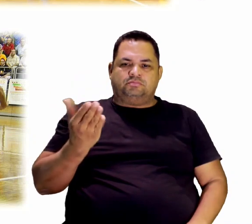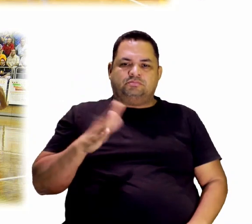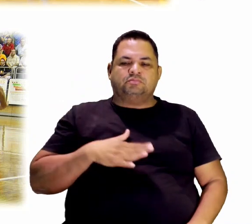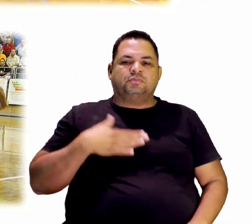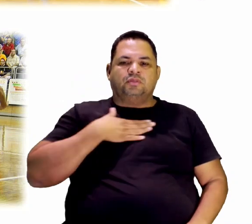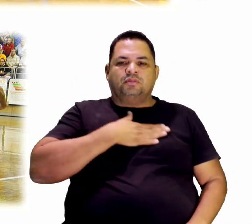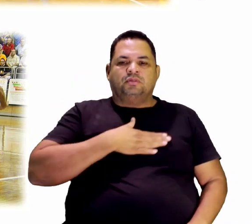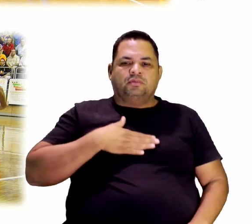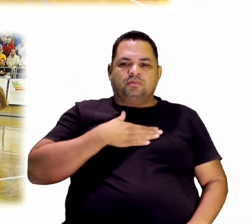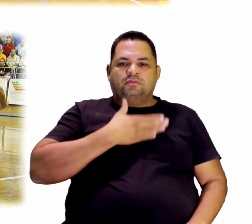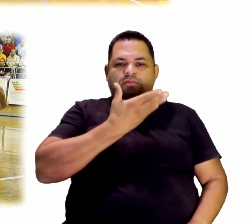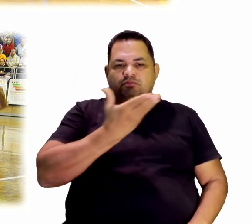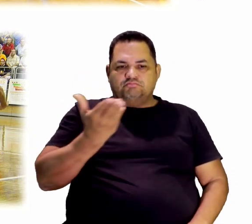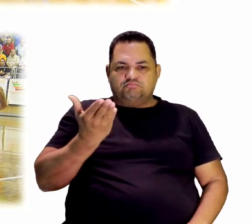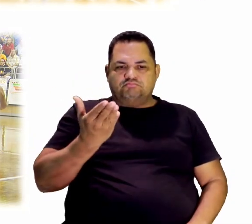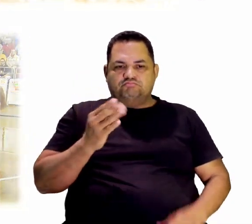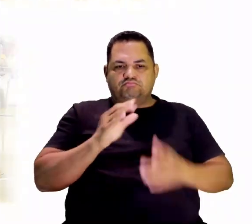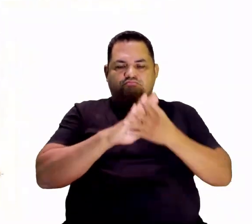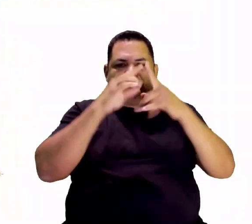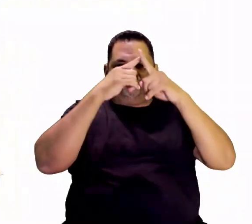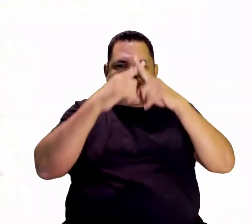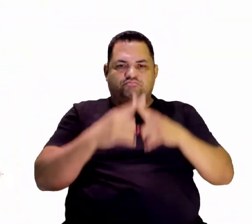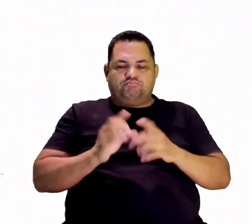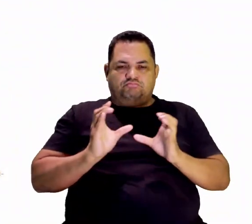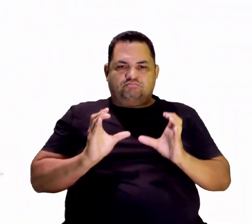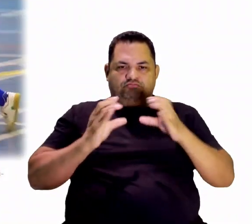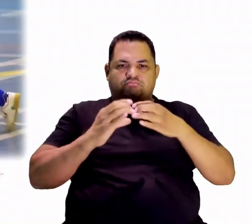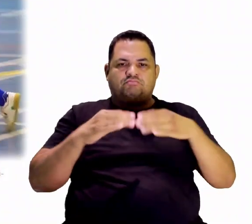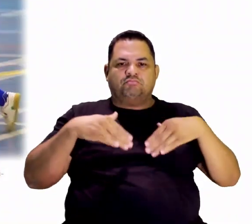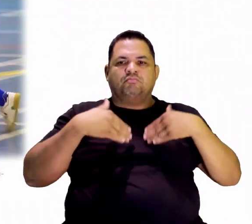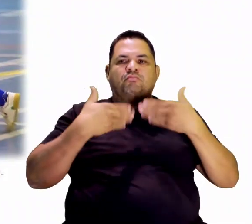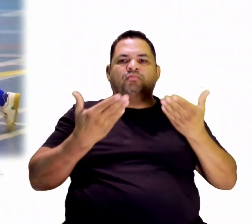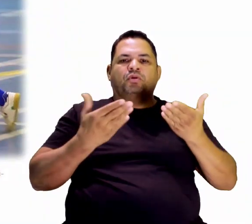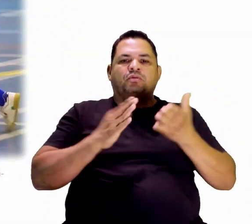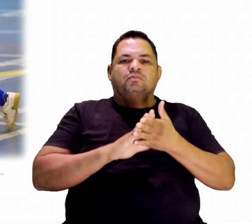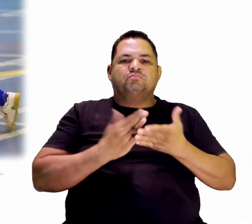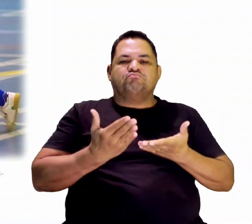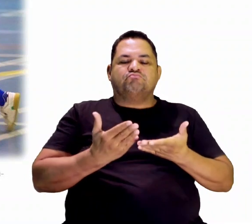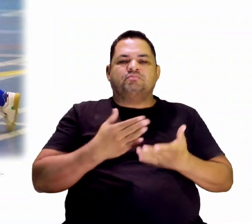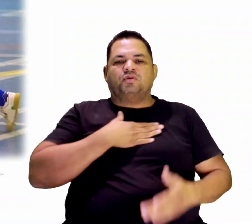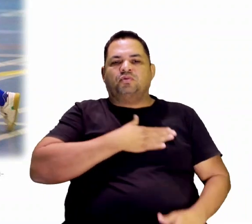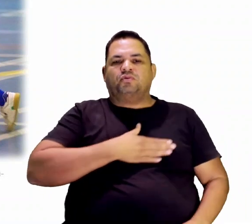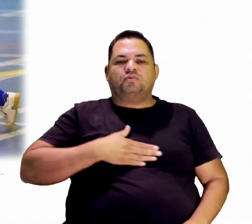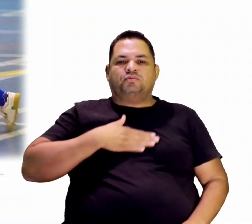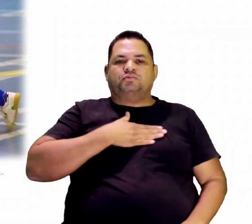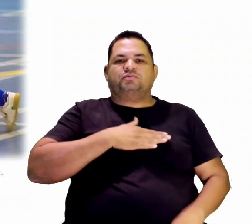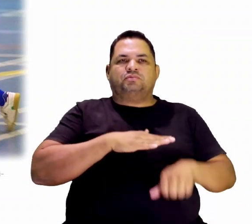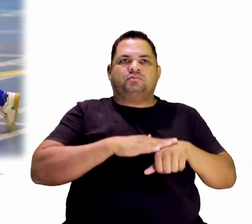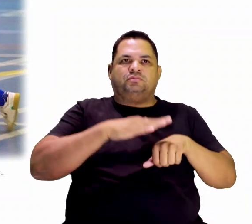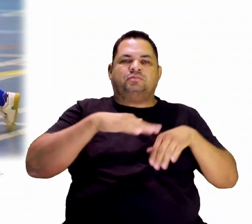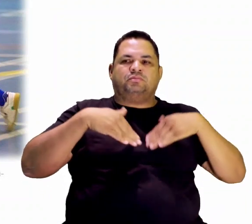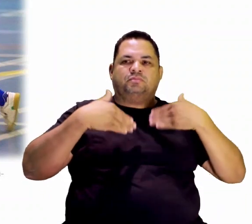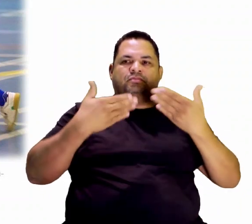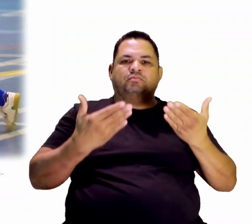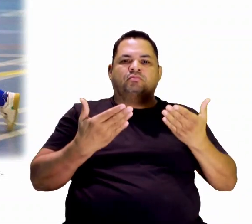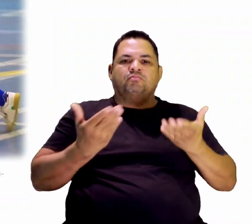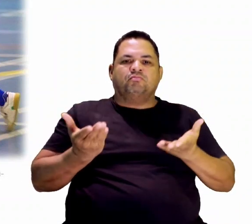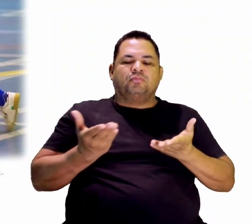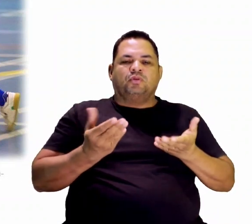controle do corpo, o manejo de bola, o drible, o passe, o arremesso,